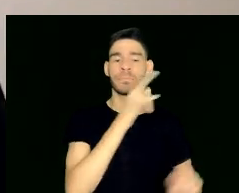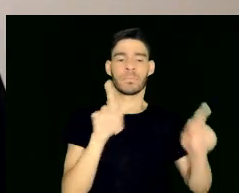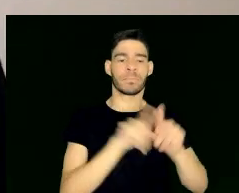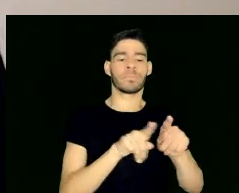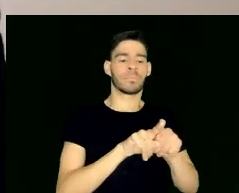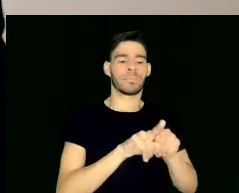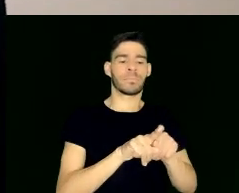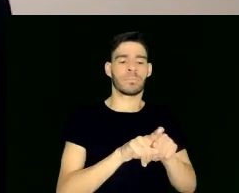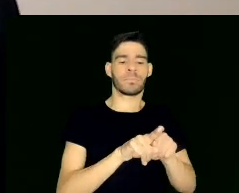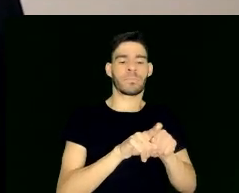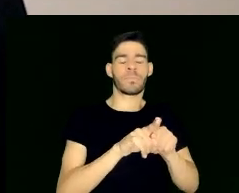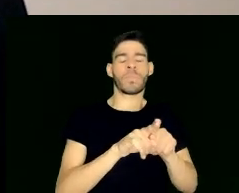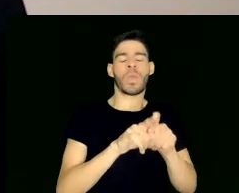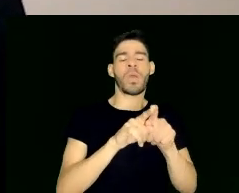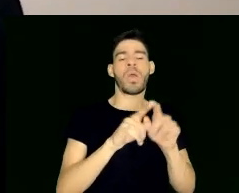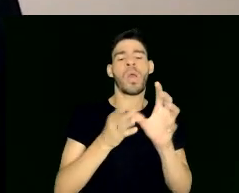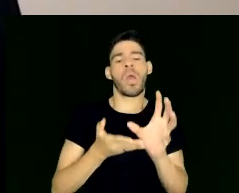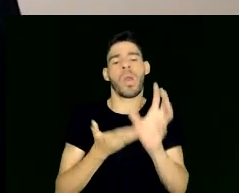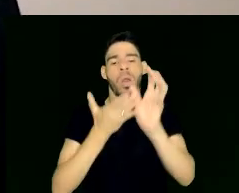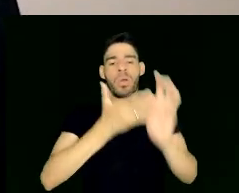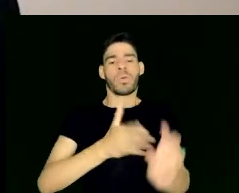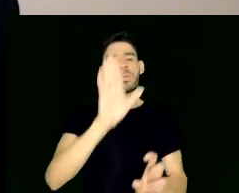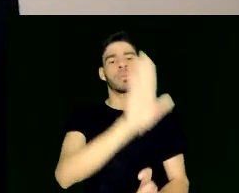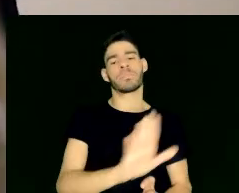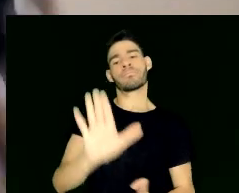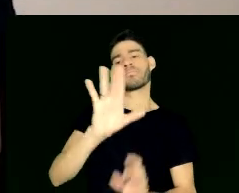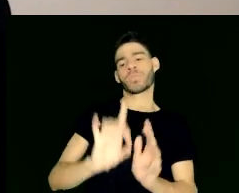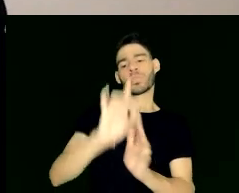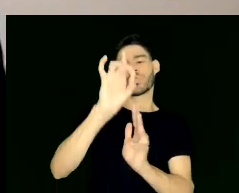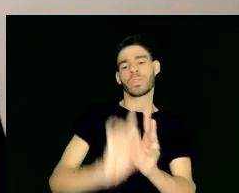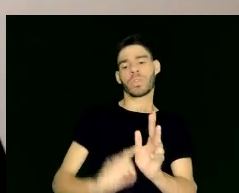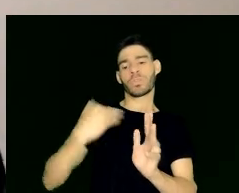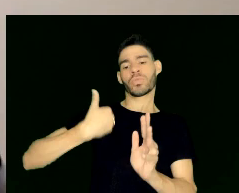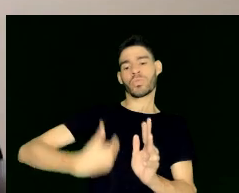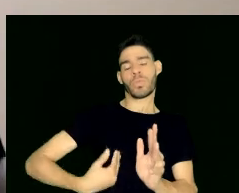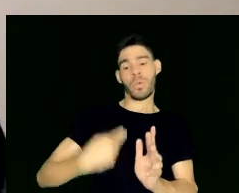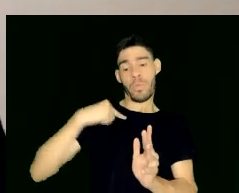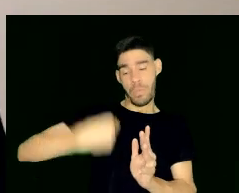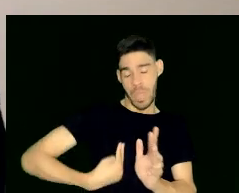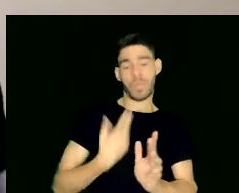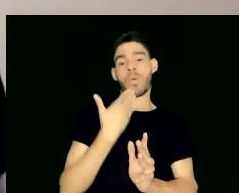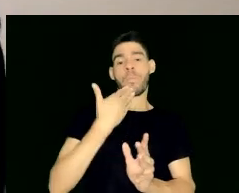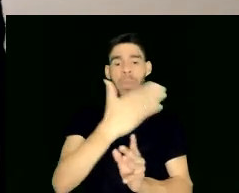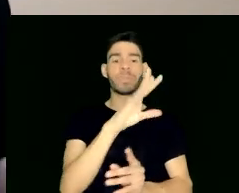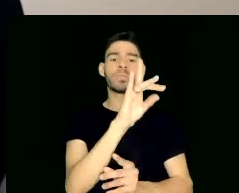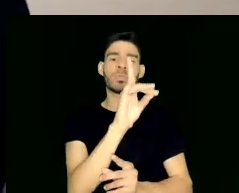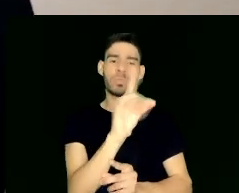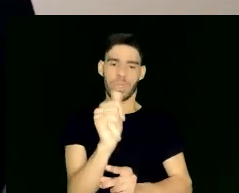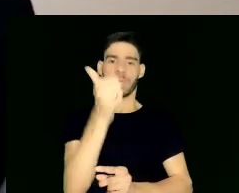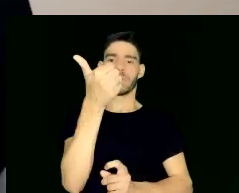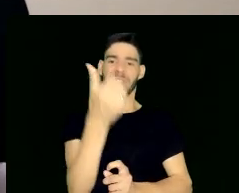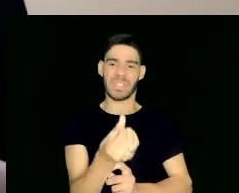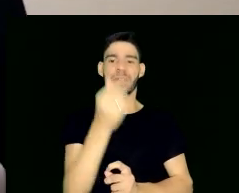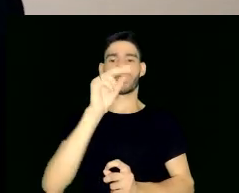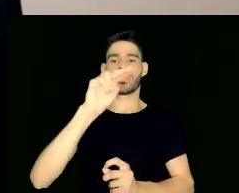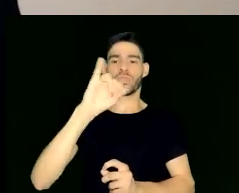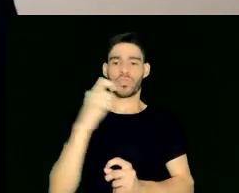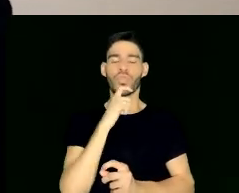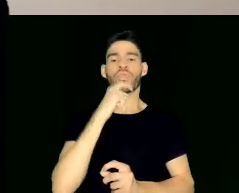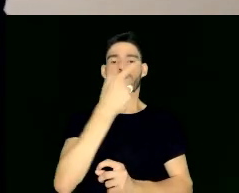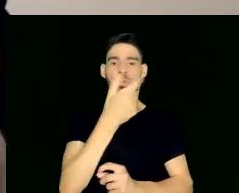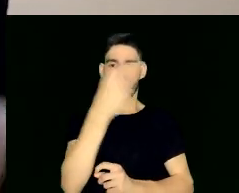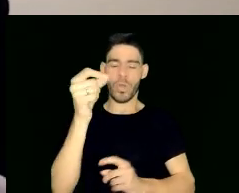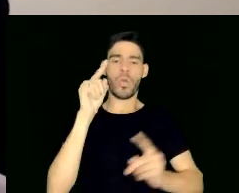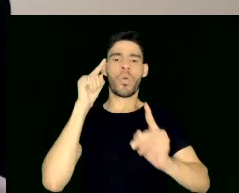pelo Conselho Nacional de Direitos Humanos. E esta petição foi apresentada em 16 de junho de 2020